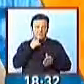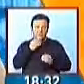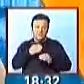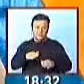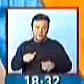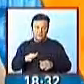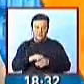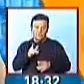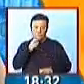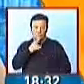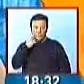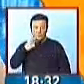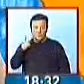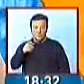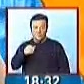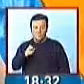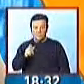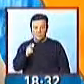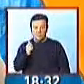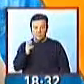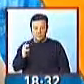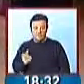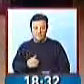crianças, como nos mostra a Patrícia Lopes.